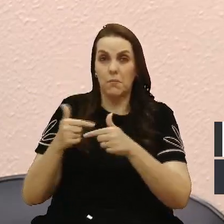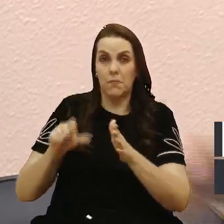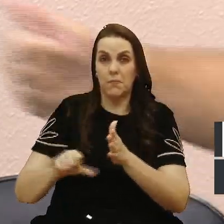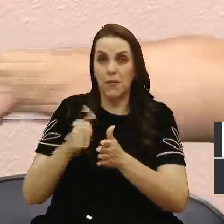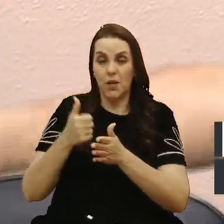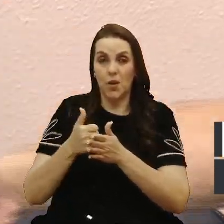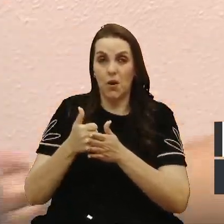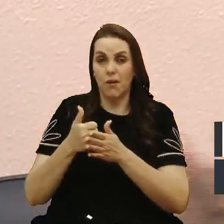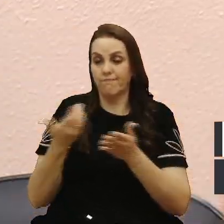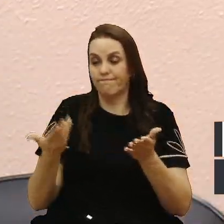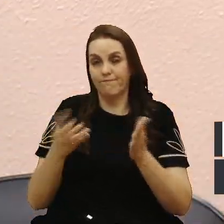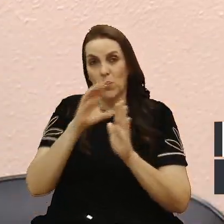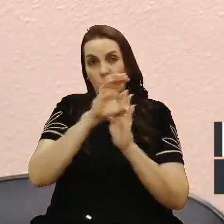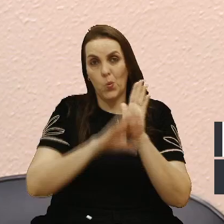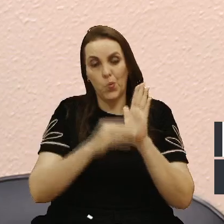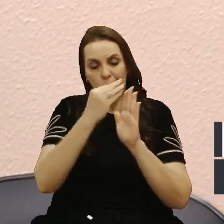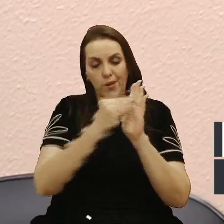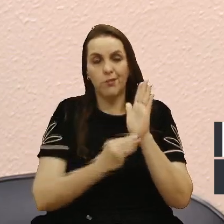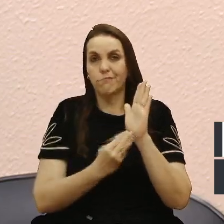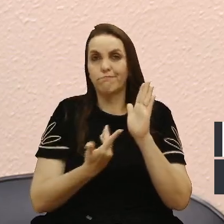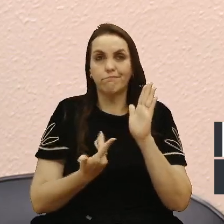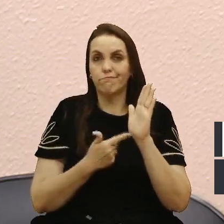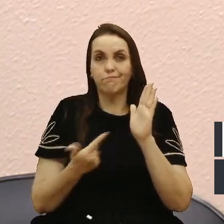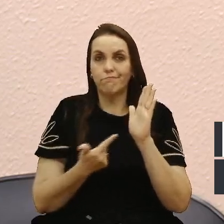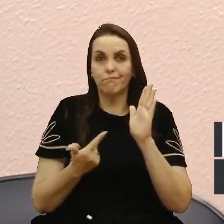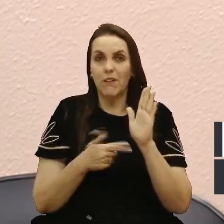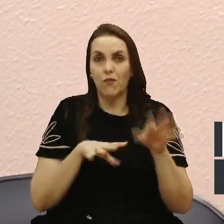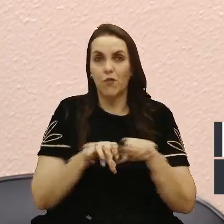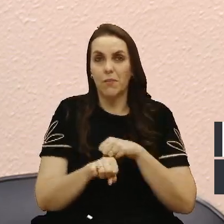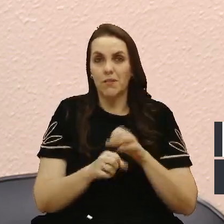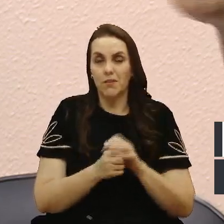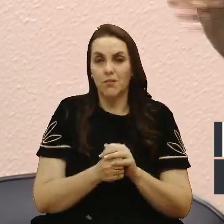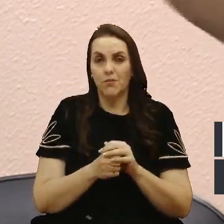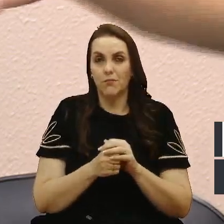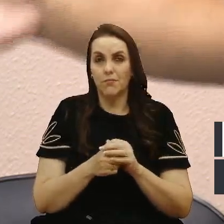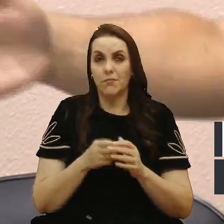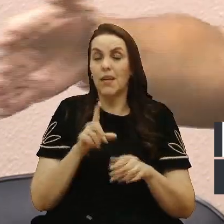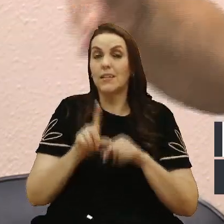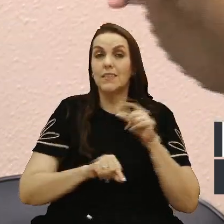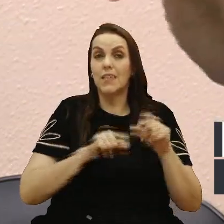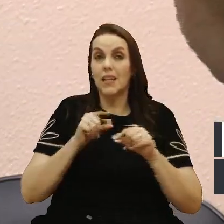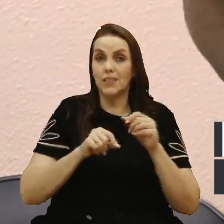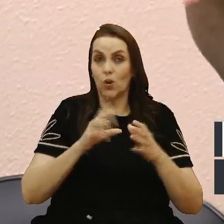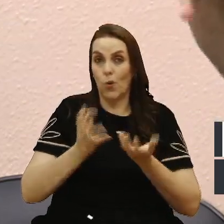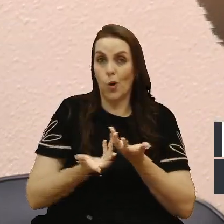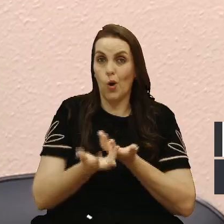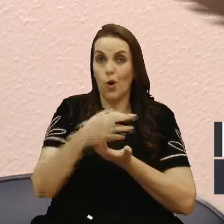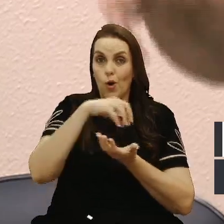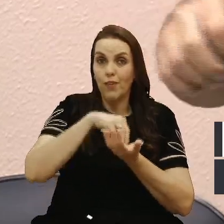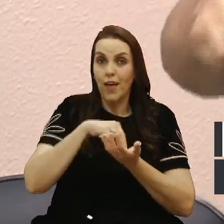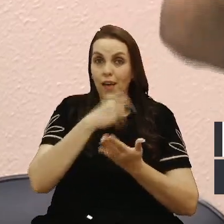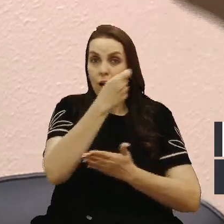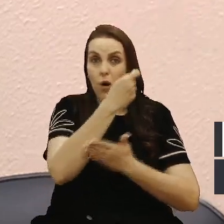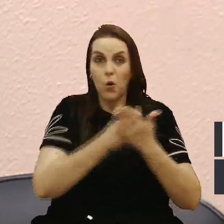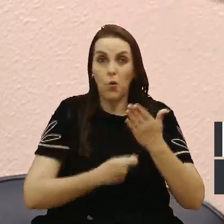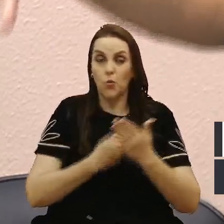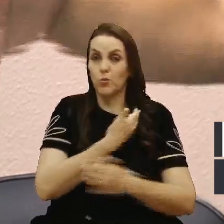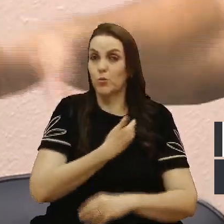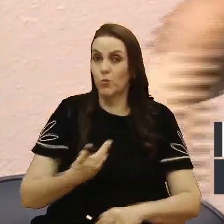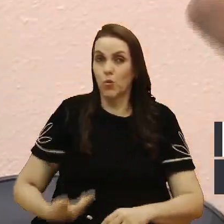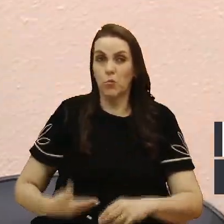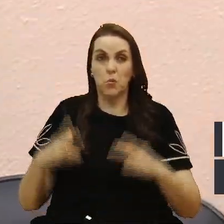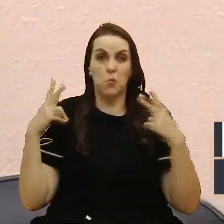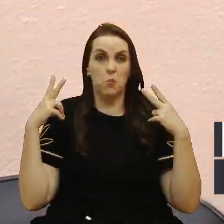precisa, seja no processo seletivo da Codeca, seja no concurso público de motorista, de técnico